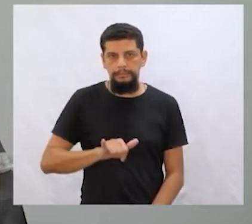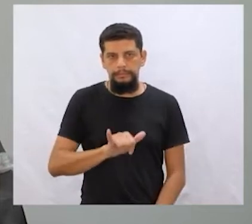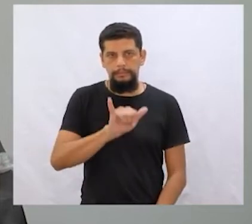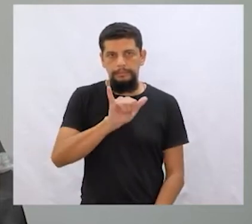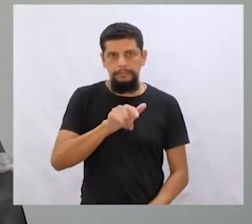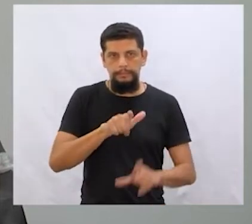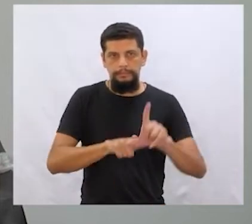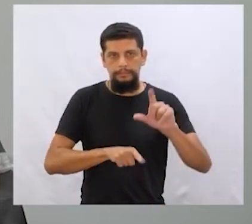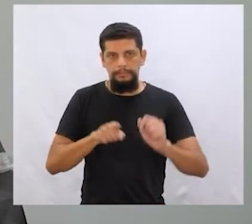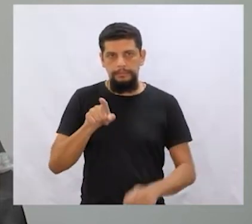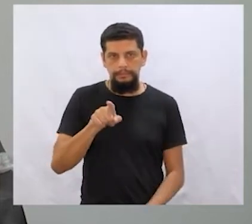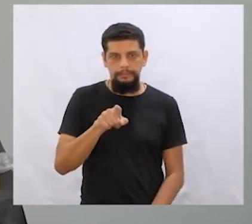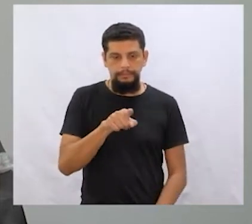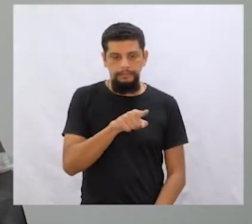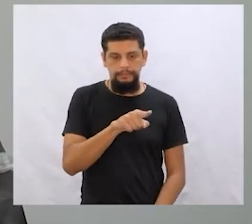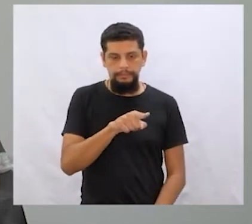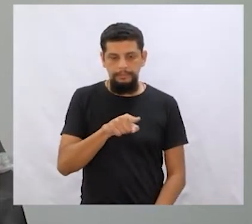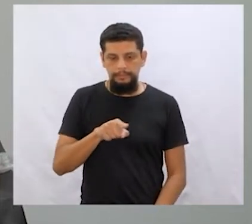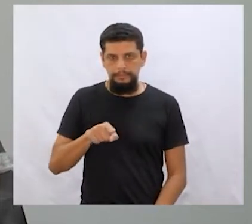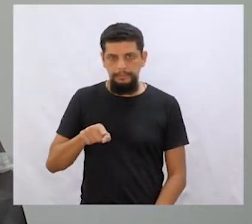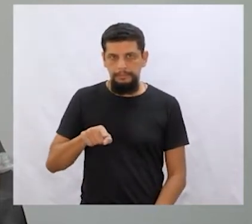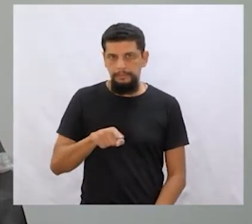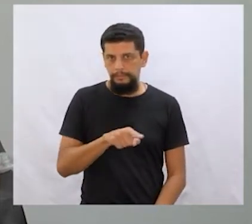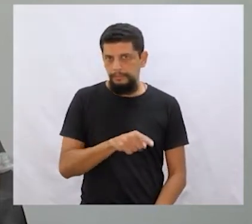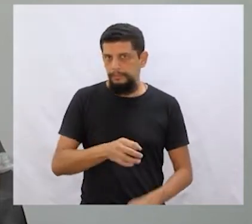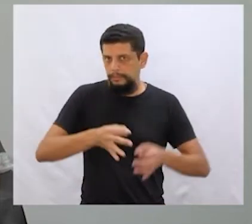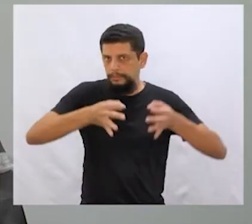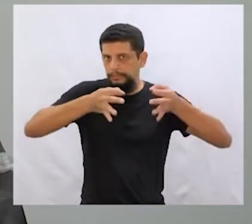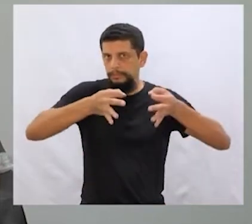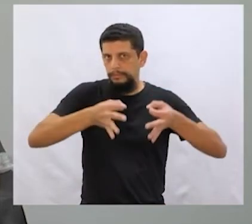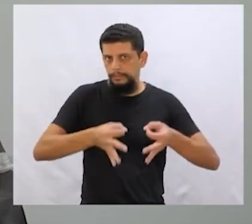Y e a letra Z, certo?